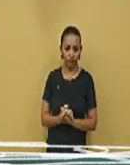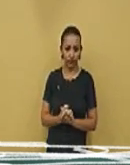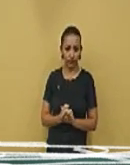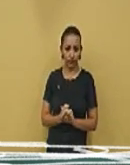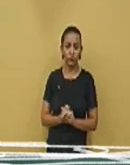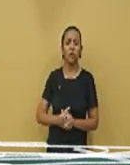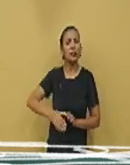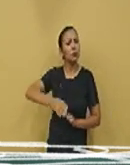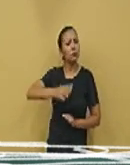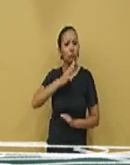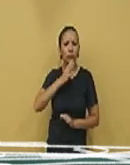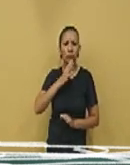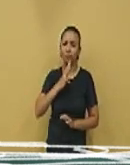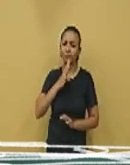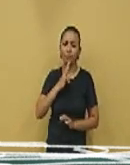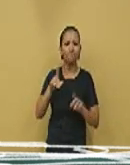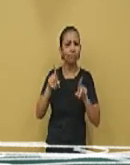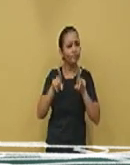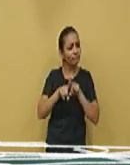Conheço